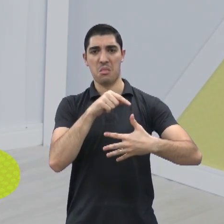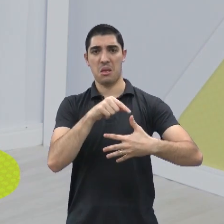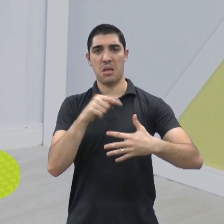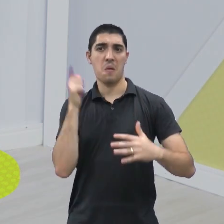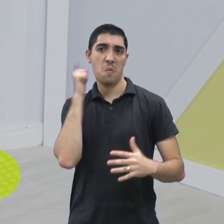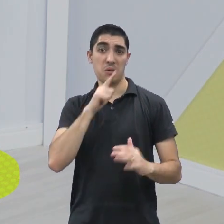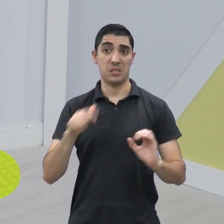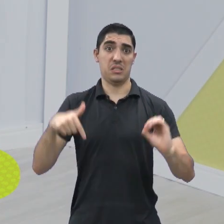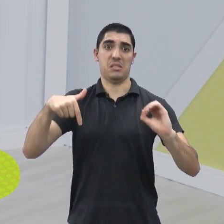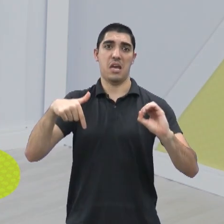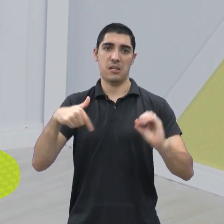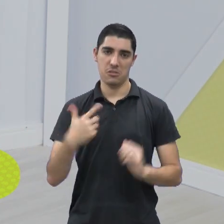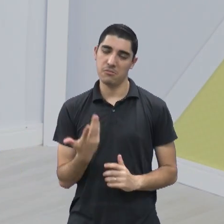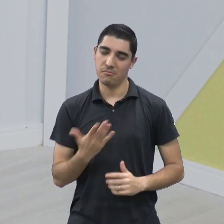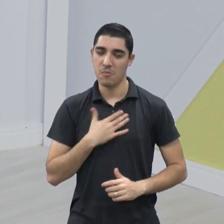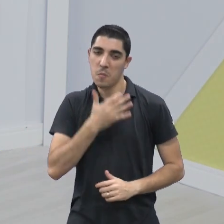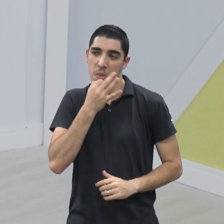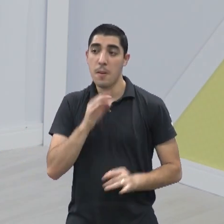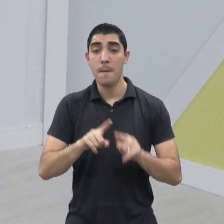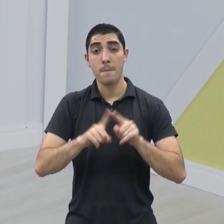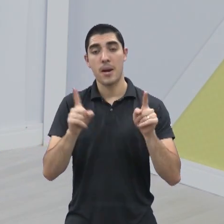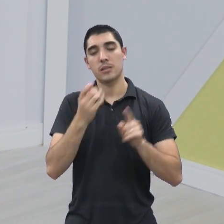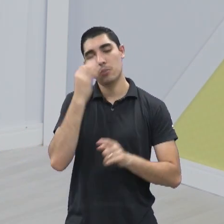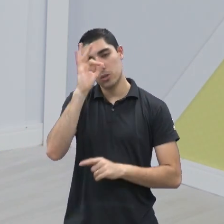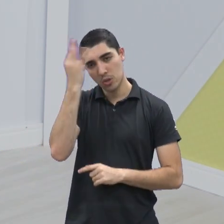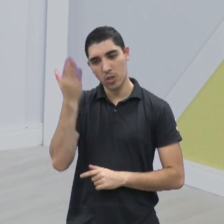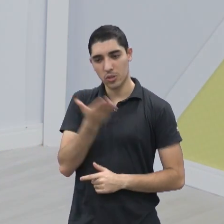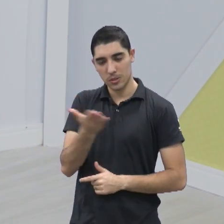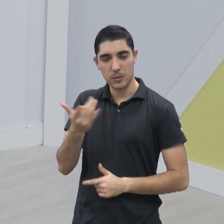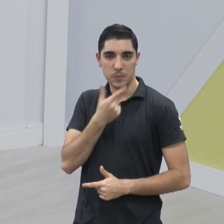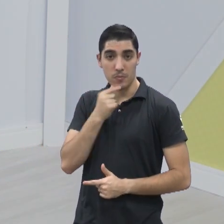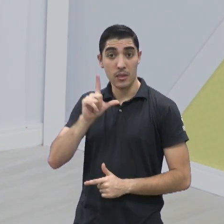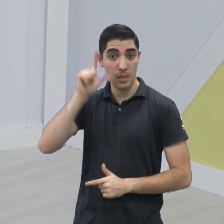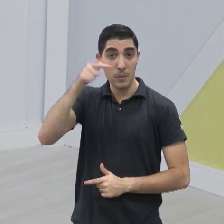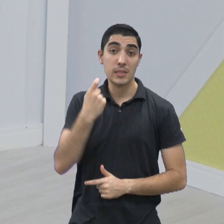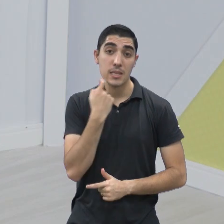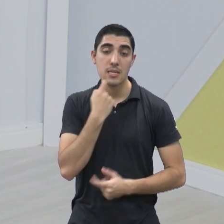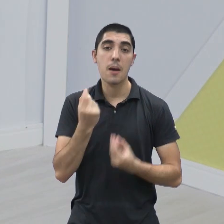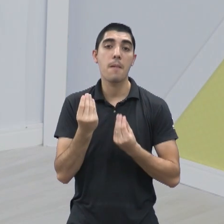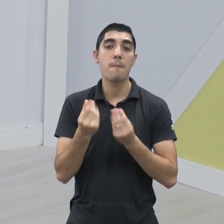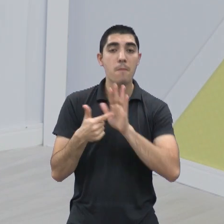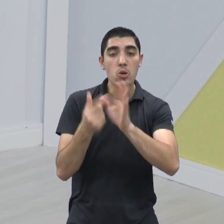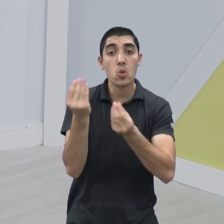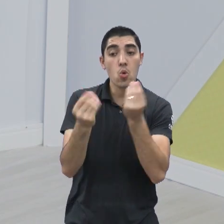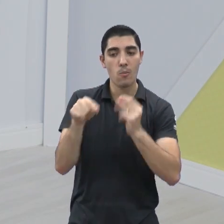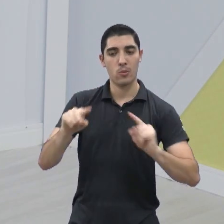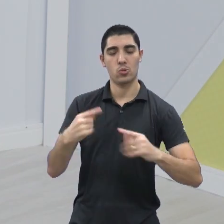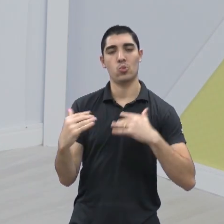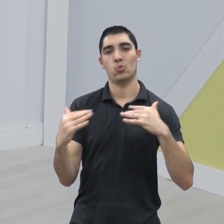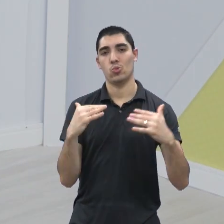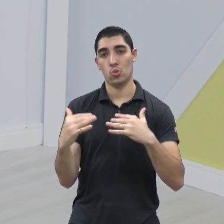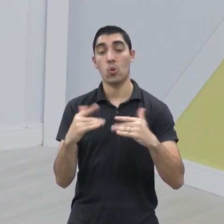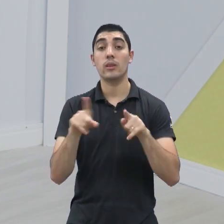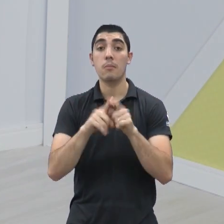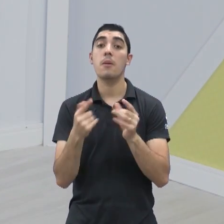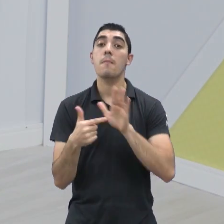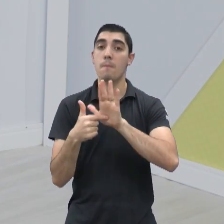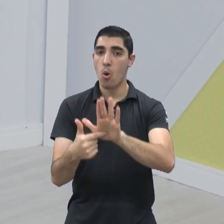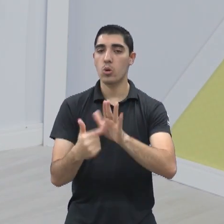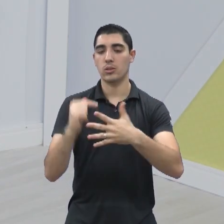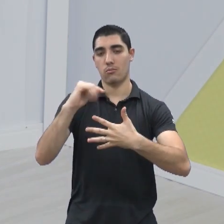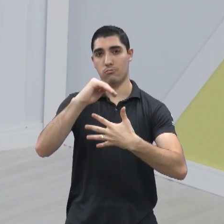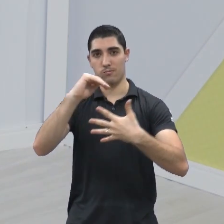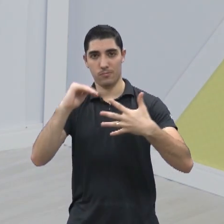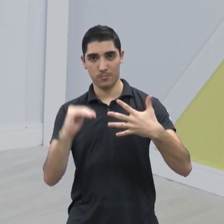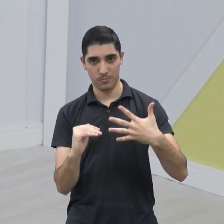da competição. Sucesso para os garotos. Sexta-feira a gente traz todos os detalhes desta partida e como é que ficou a classificação do grupo do São